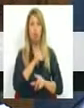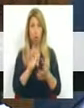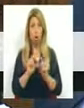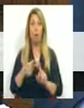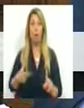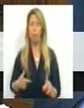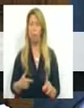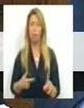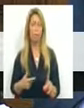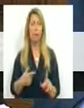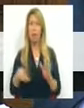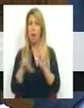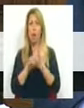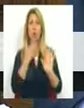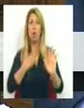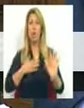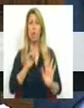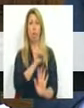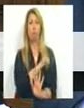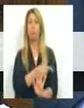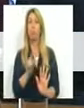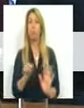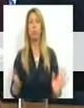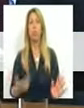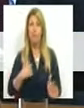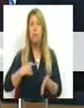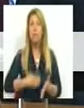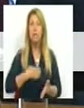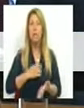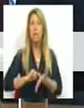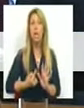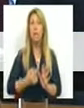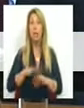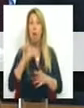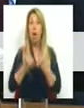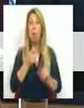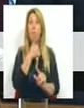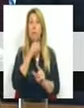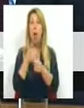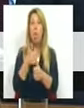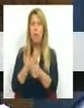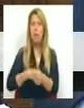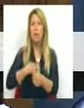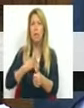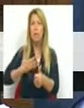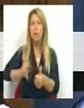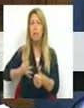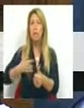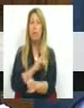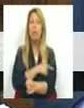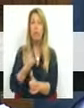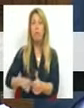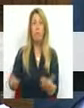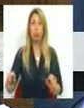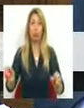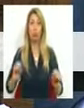lei não me dá esse poder. Sentiu necessidade de ter esse poder relativamente a alguma decisão que acompanhou? Não senti a necessidade e por via de não sentir